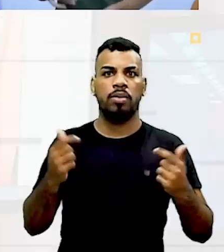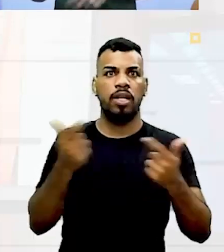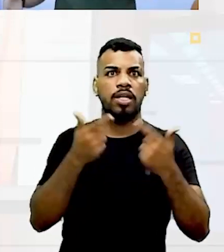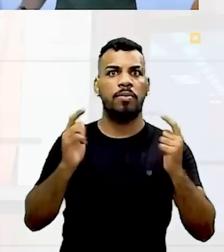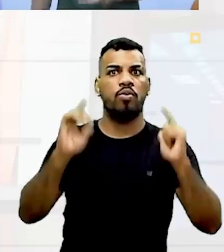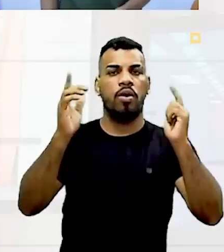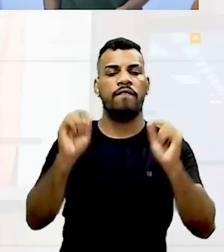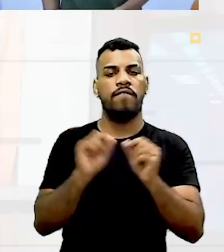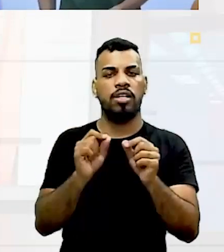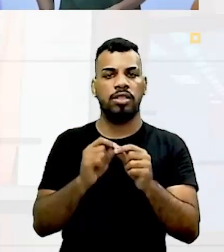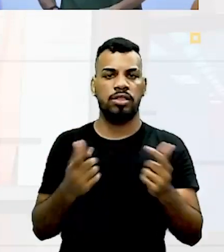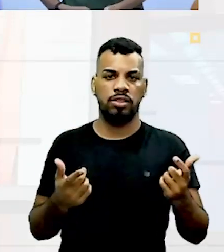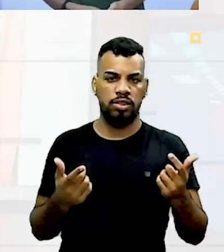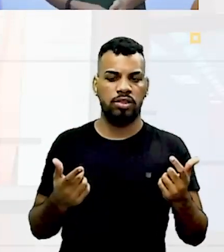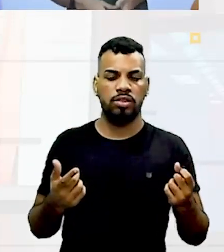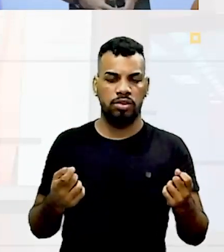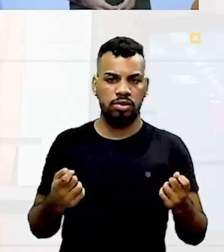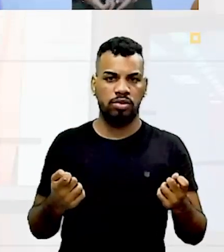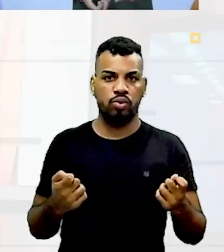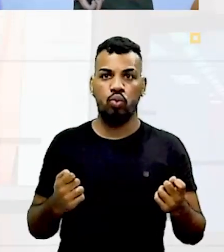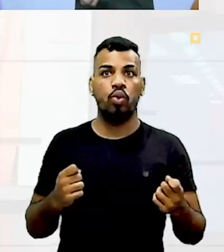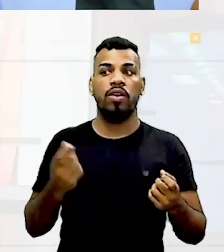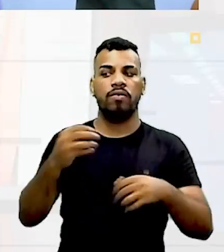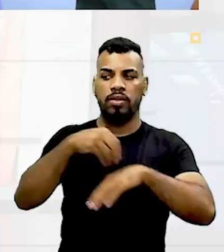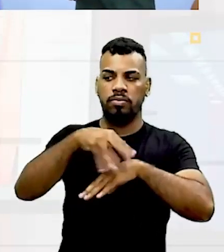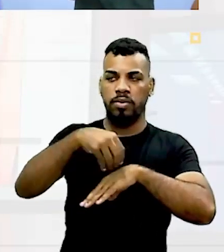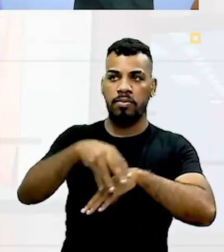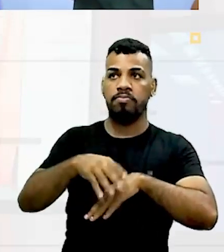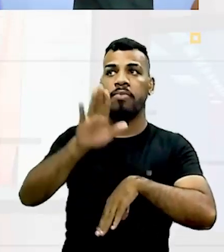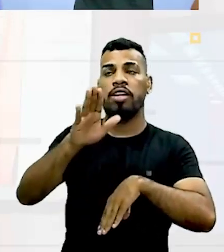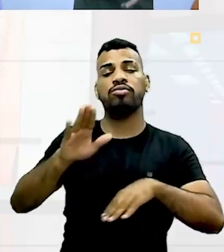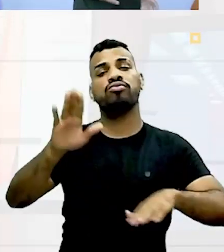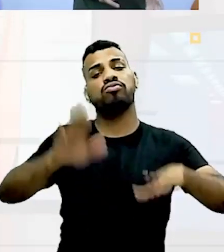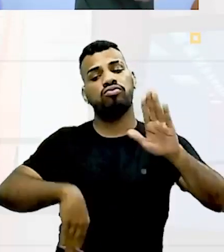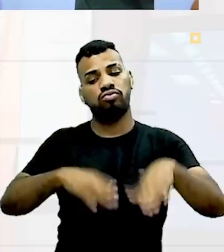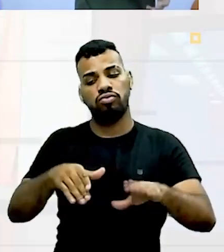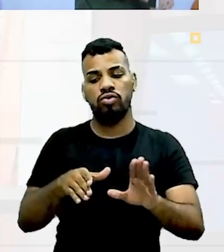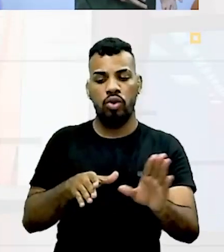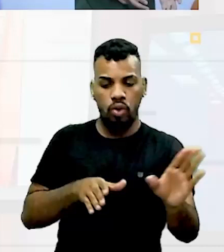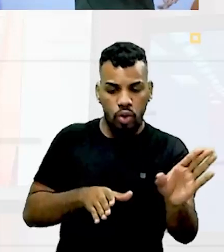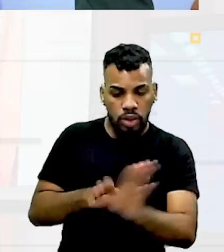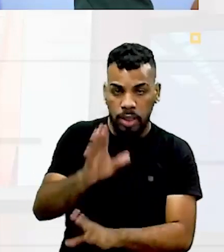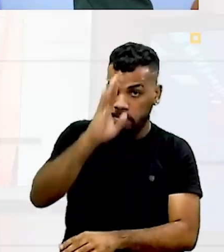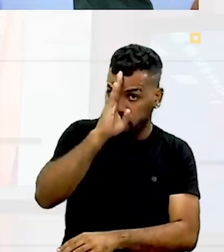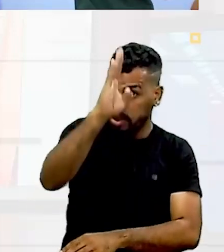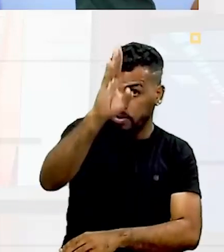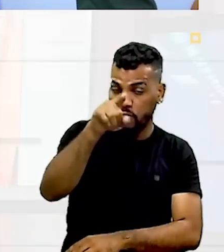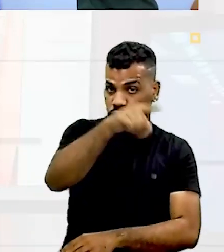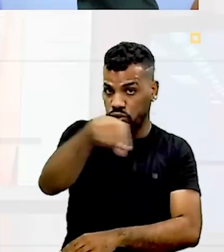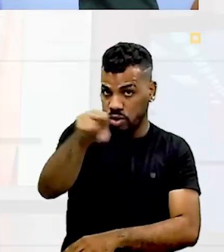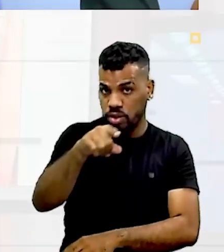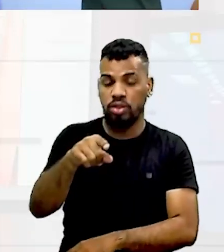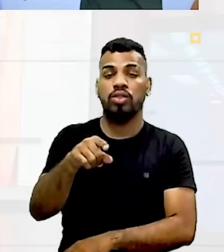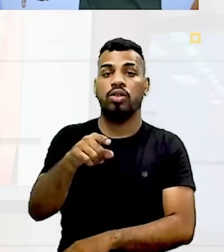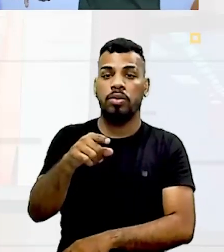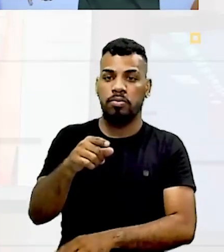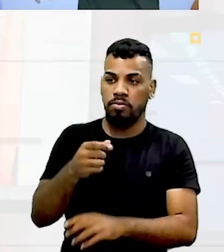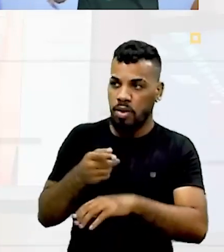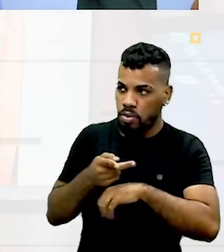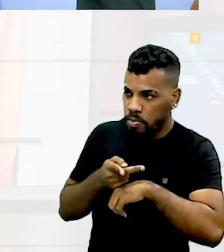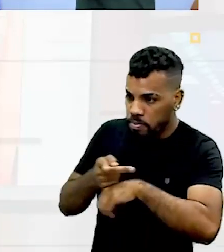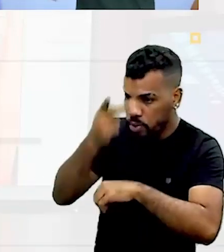produzindo, a ideia que você quer passar. Mas geralmente eu aconselho, principalmente, você buscar ajuda de pessoas que